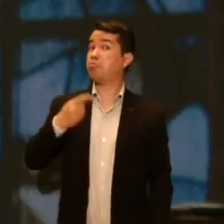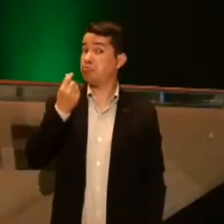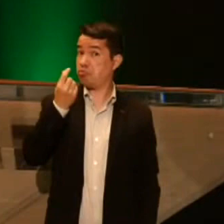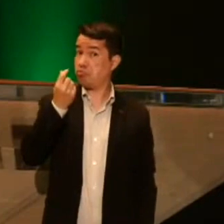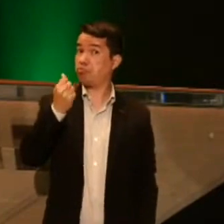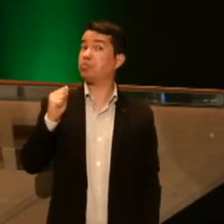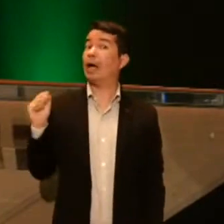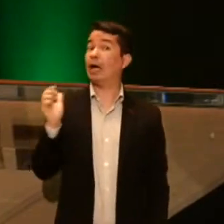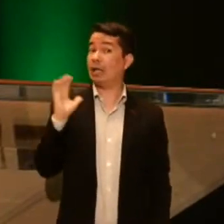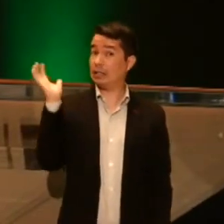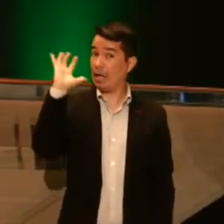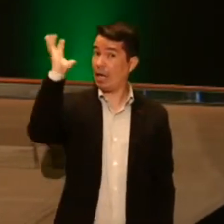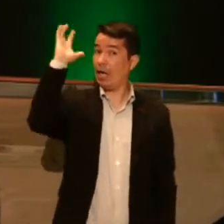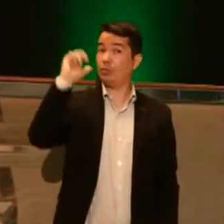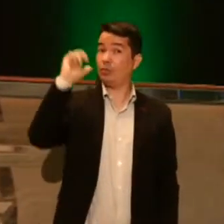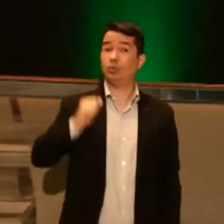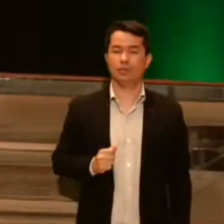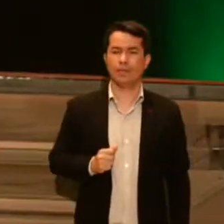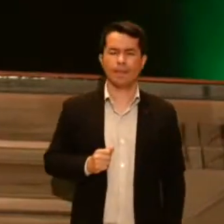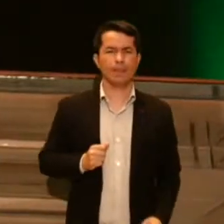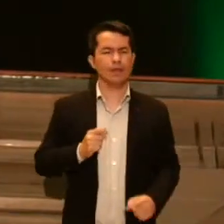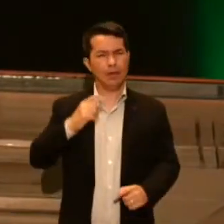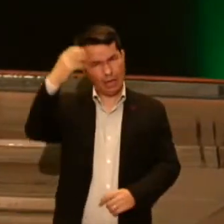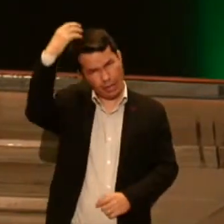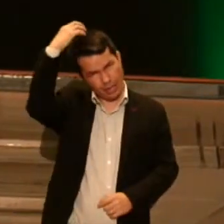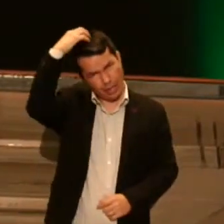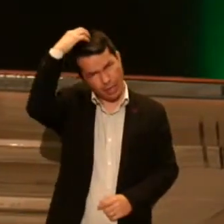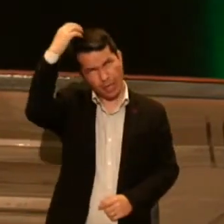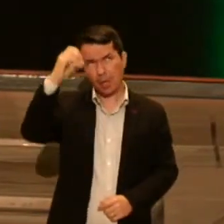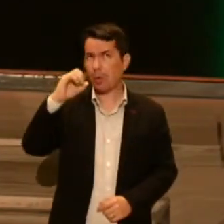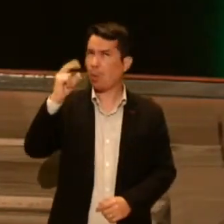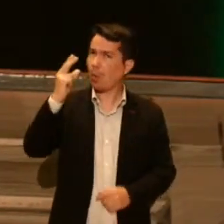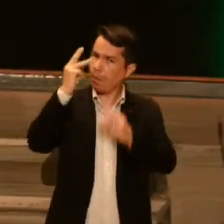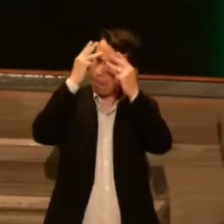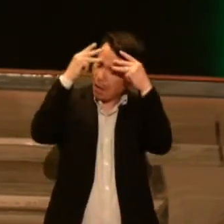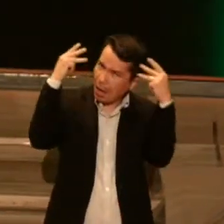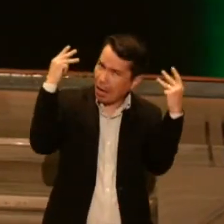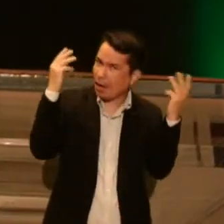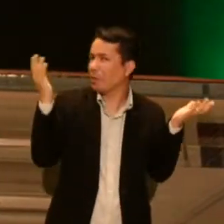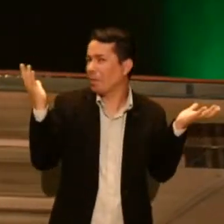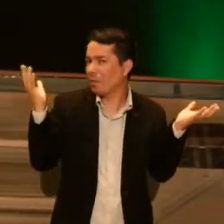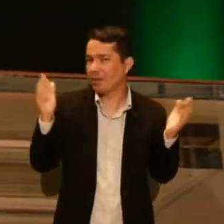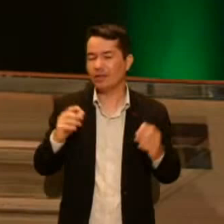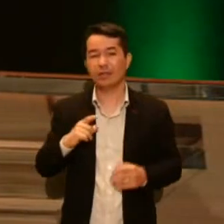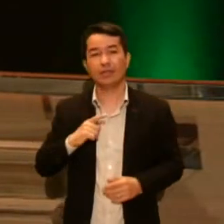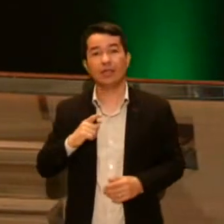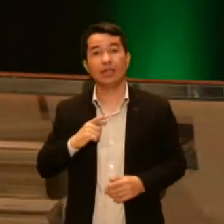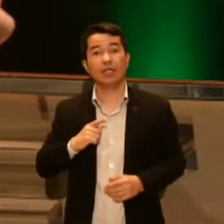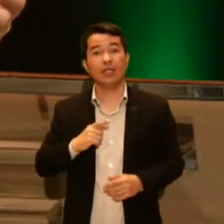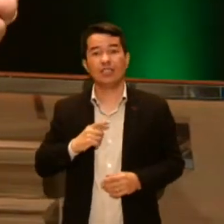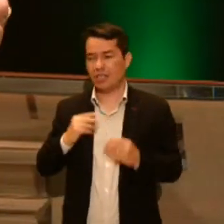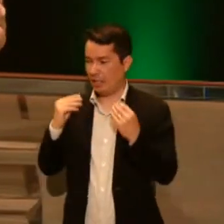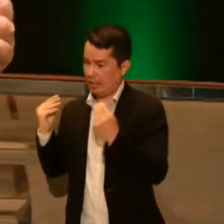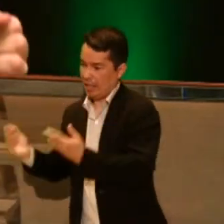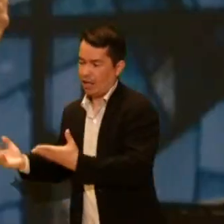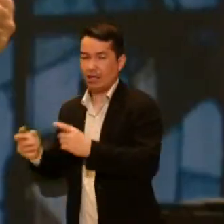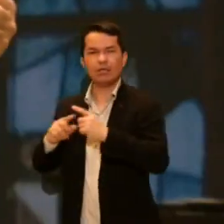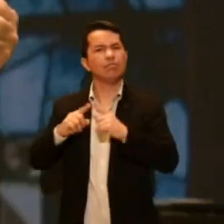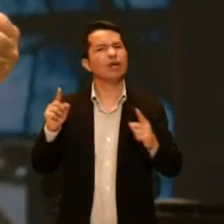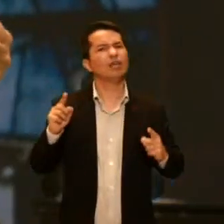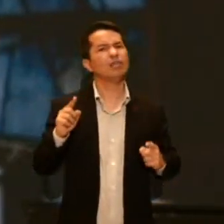o problema não eram os recursos, porque eram 8 quilômetros, mas eram os seus